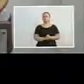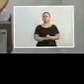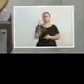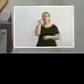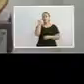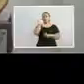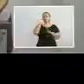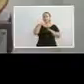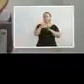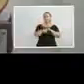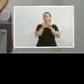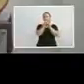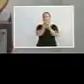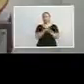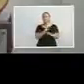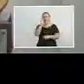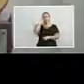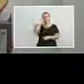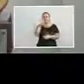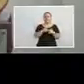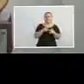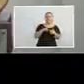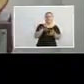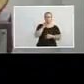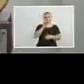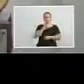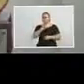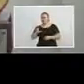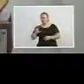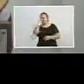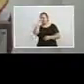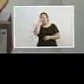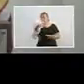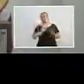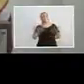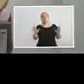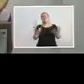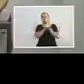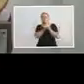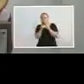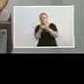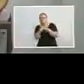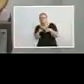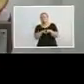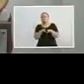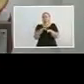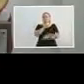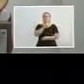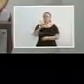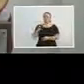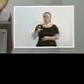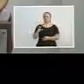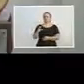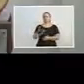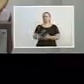esses meses, encontrar uma solução, não só para os hospitais de Blumenau, mas da nossa região, do nosso estado de Santa Catarina. Então,